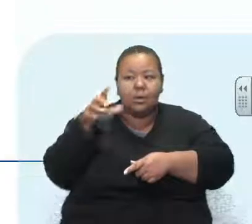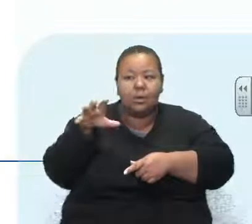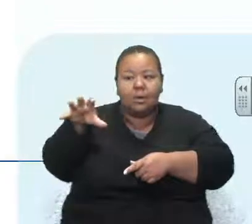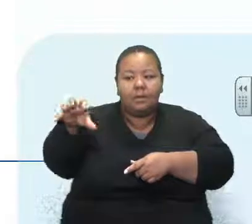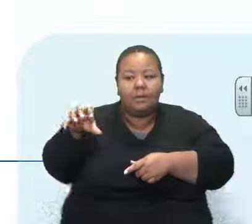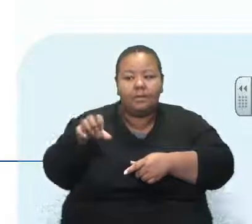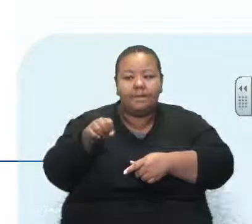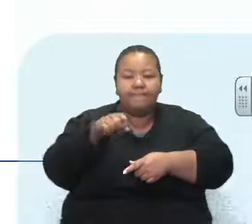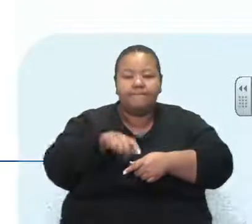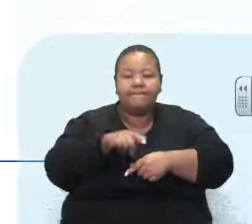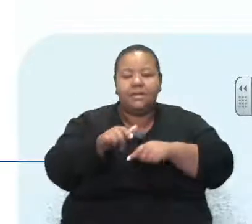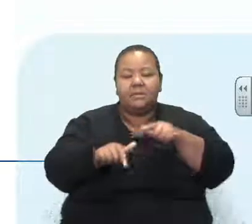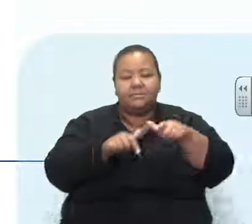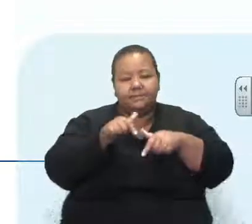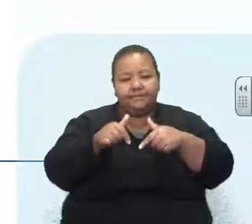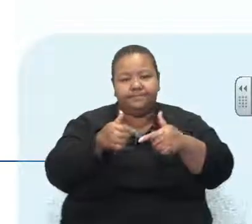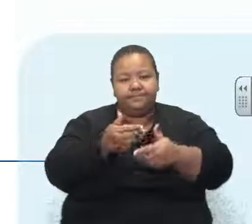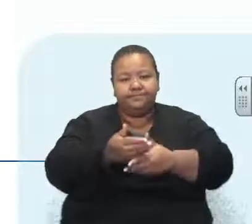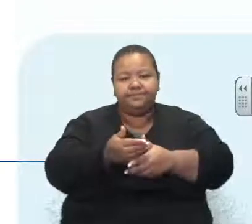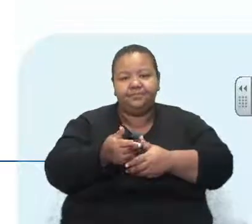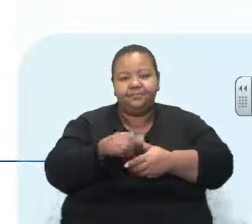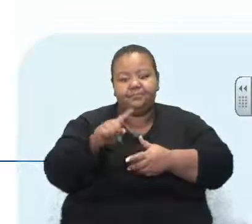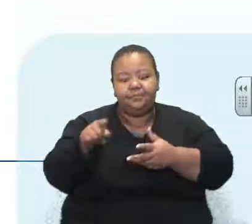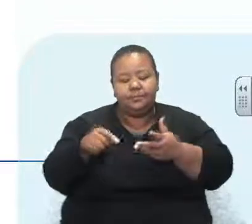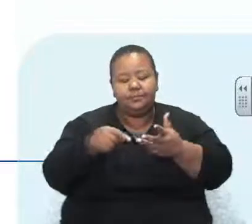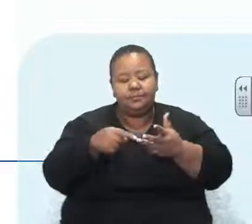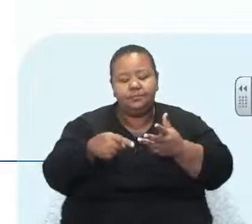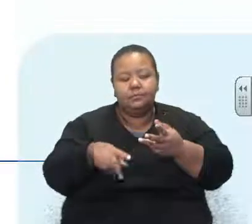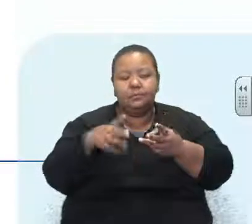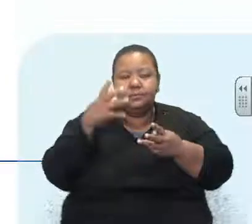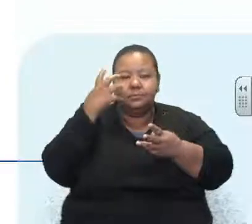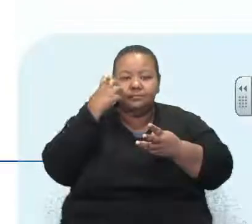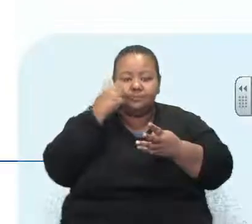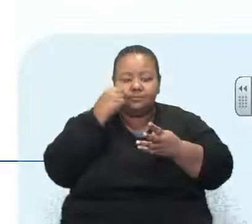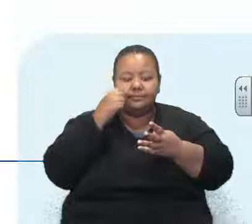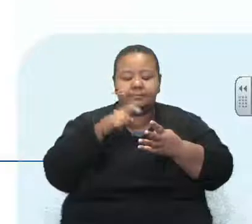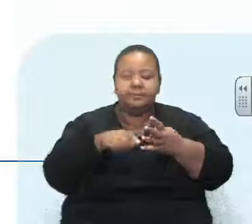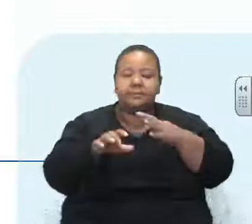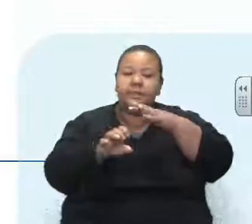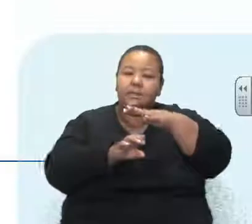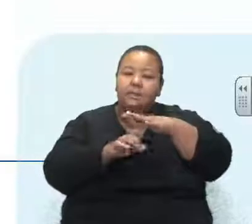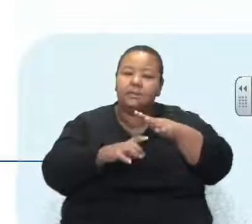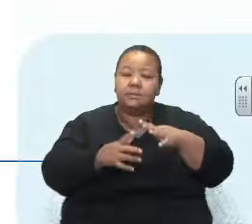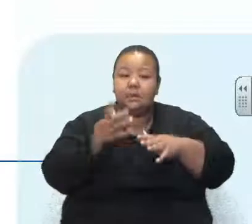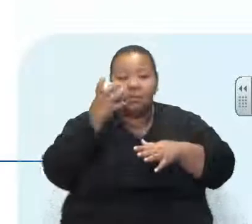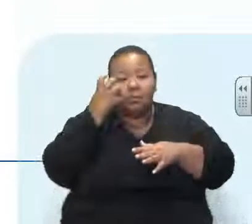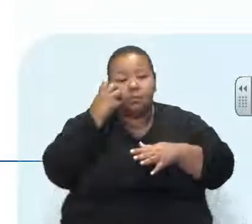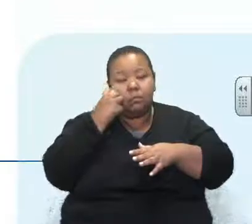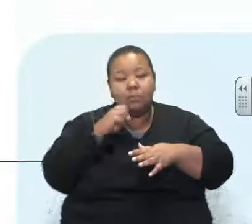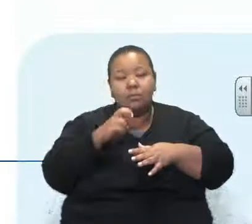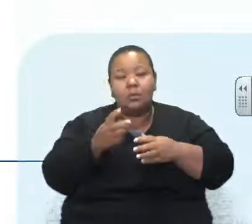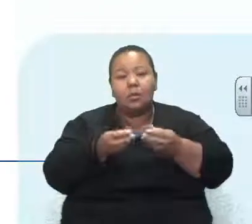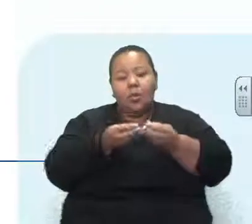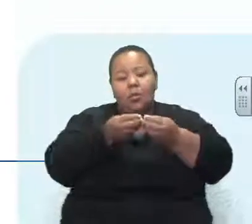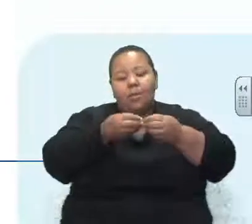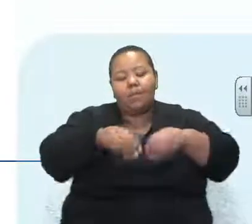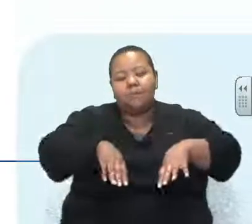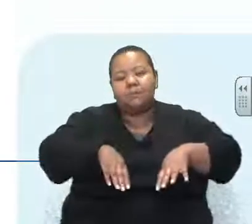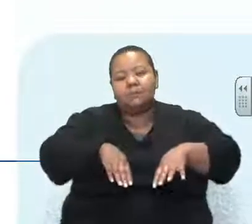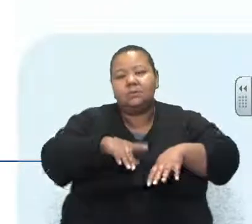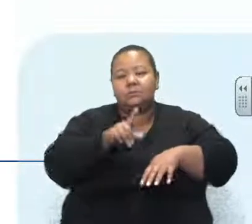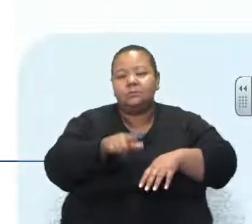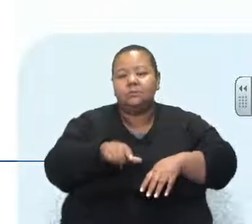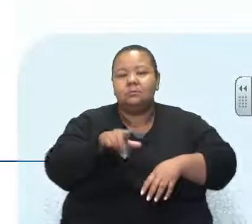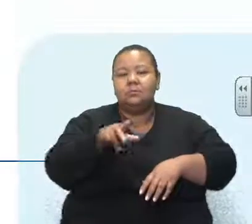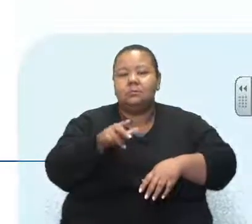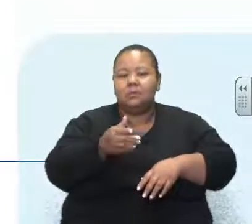financiar as suas atividades. E o de lucratividade, se a minha empresa está tendo lucro ou prejuízo, ou seja, a rentabilidade média